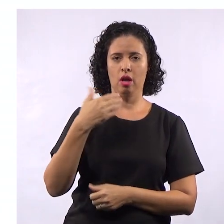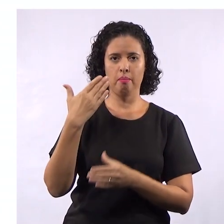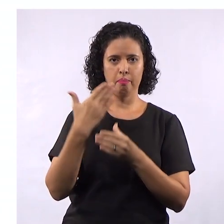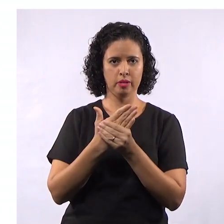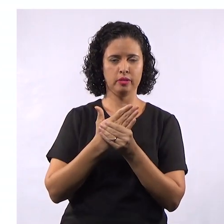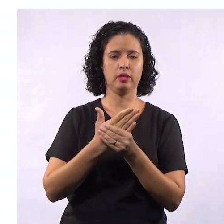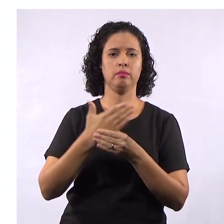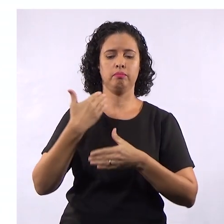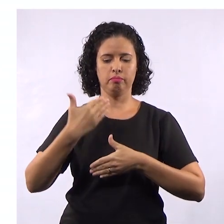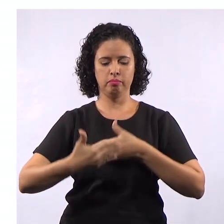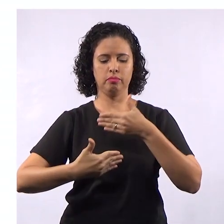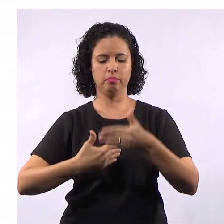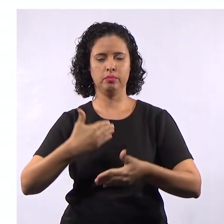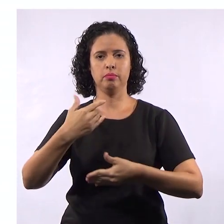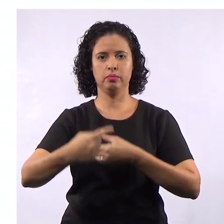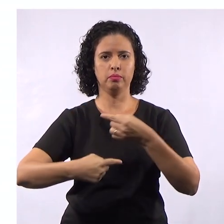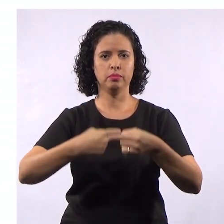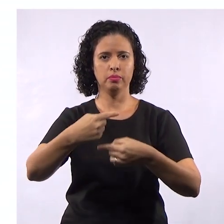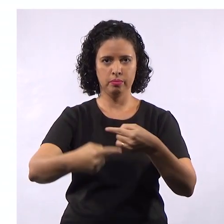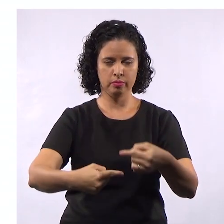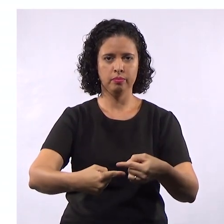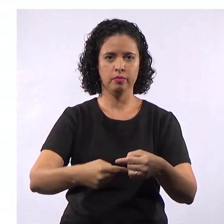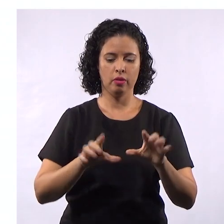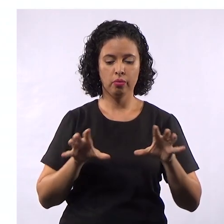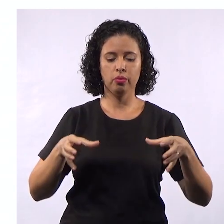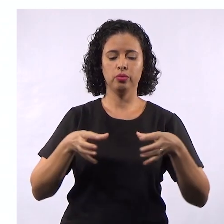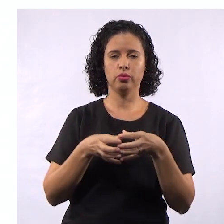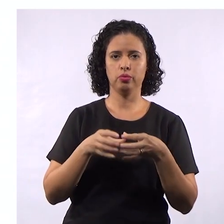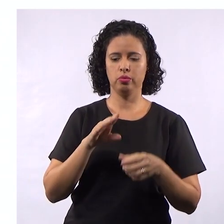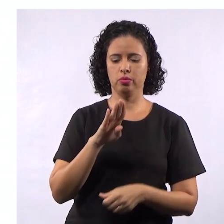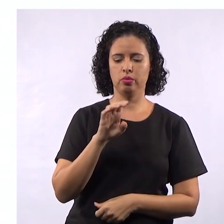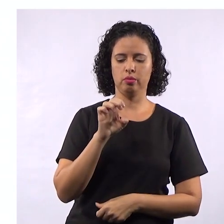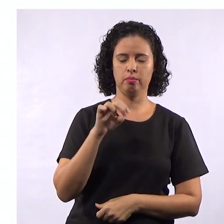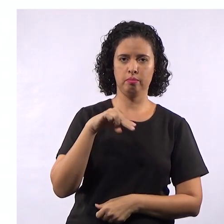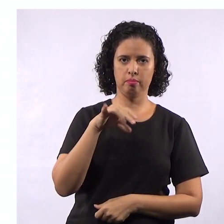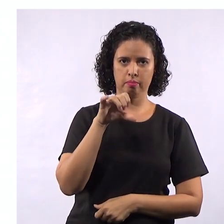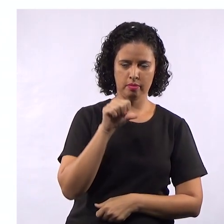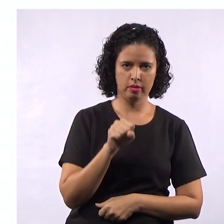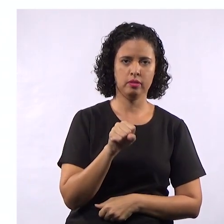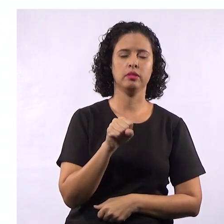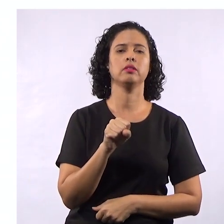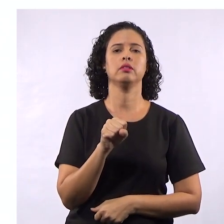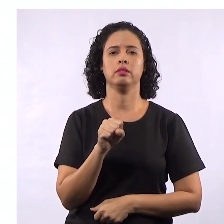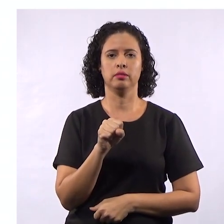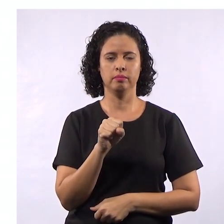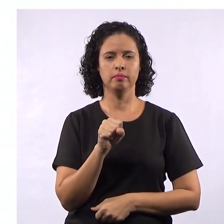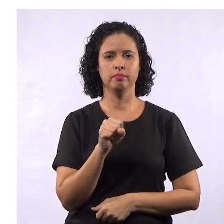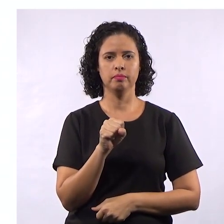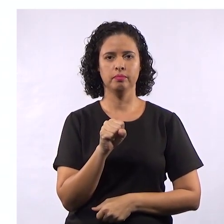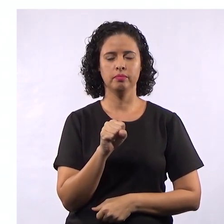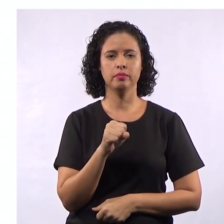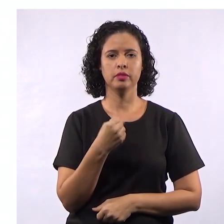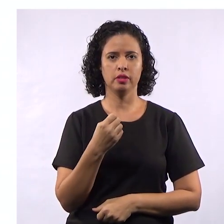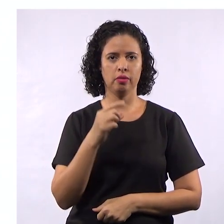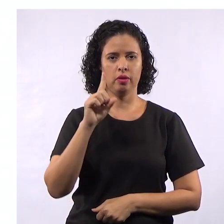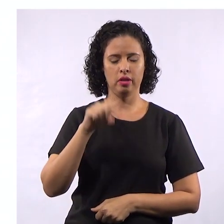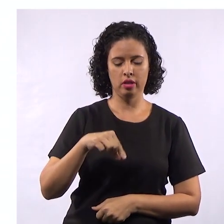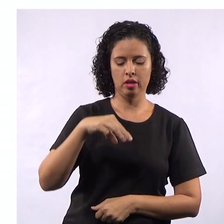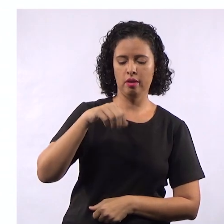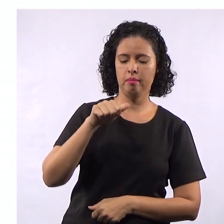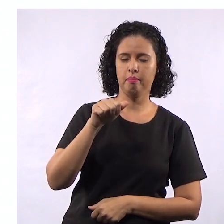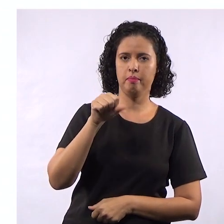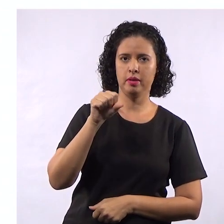seres e entes dotados de capacidade para adquirir ou exercer titularidade de direitos e responder por seus deveres jurídicos, tá? São